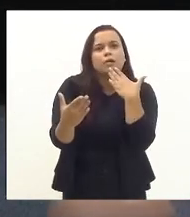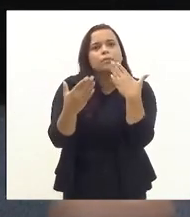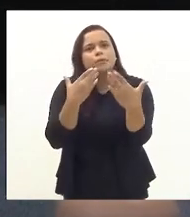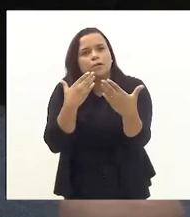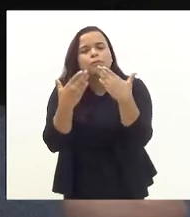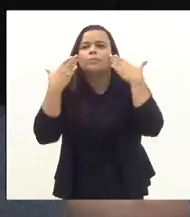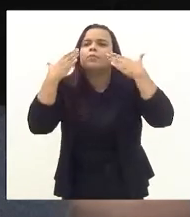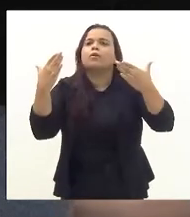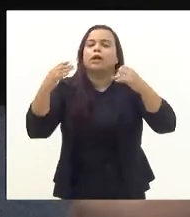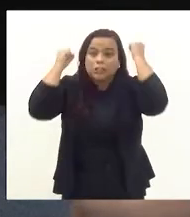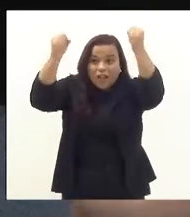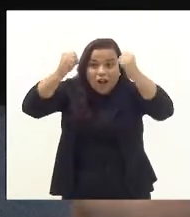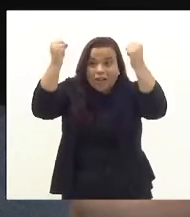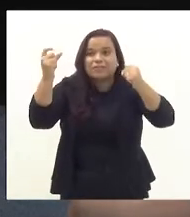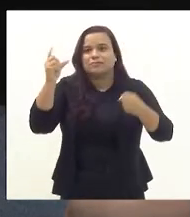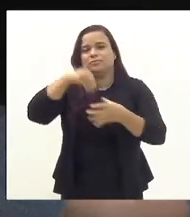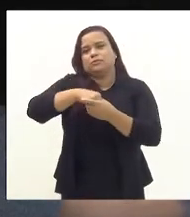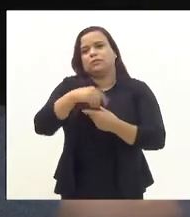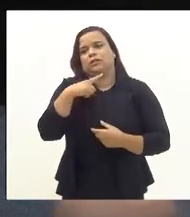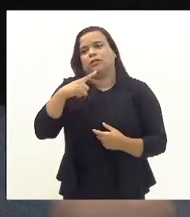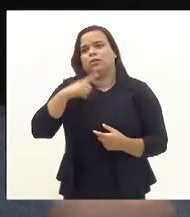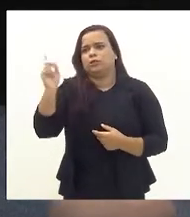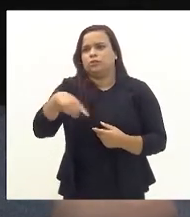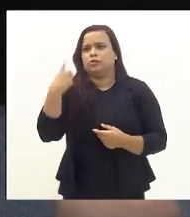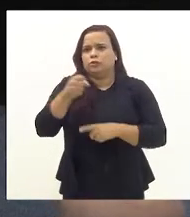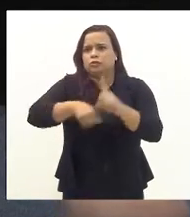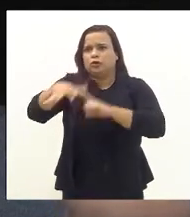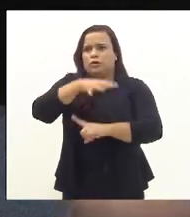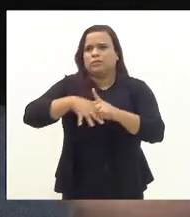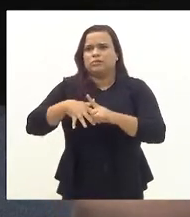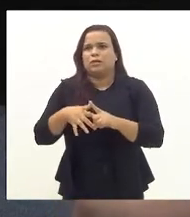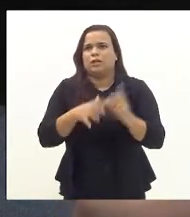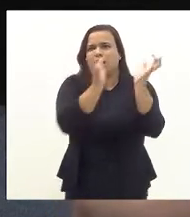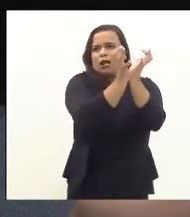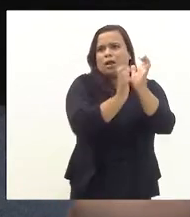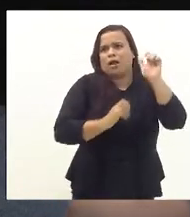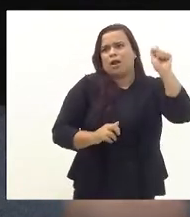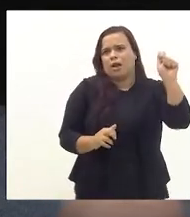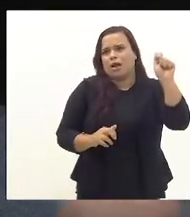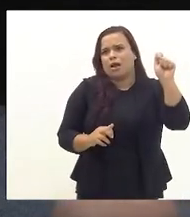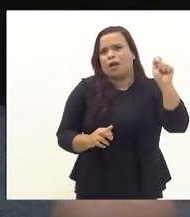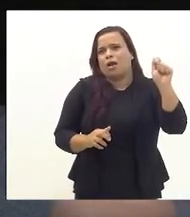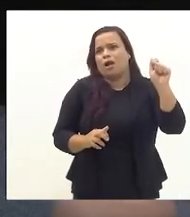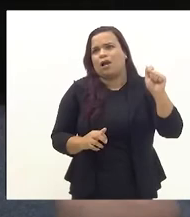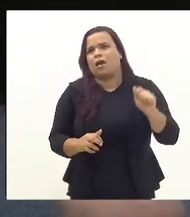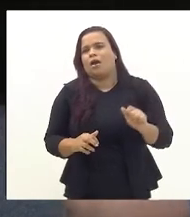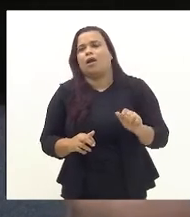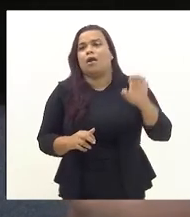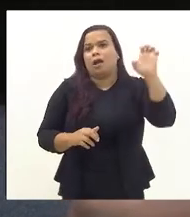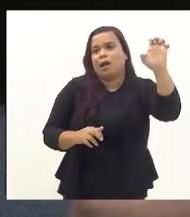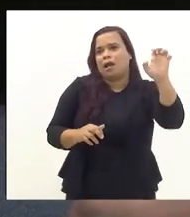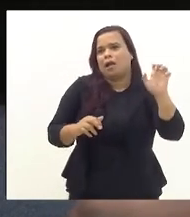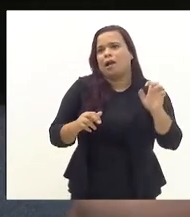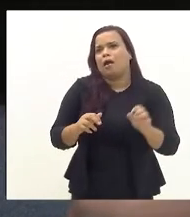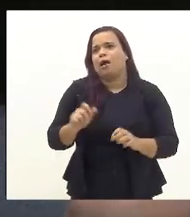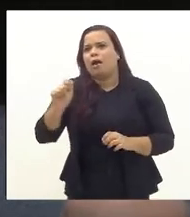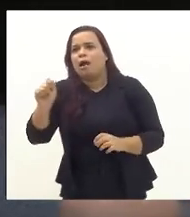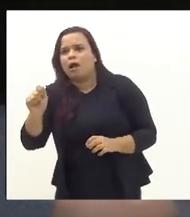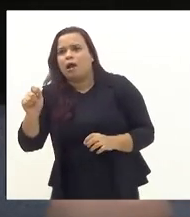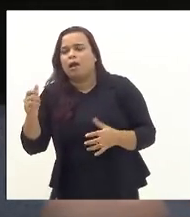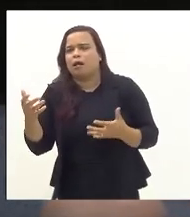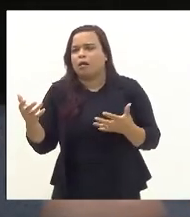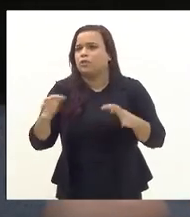que nós somos torcedores. Porque nós carregamos a sociedade da classe E à classe A, a classe E à classe A. Então, a gente tem